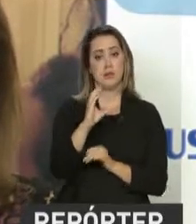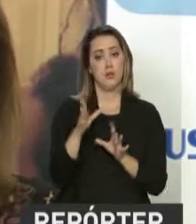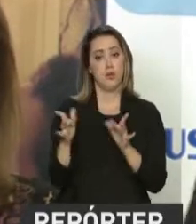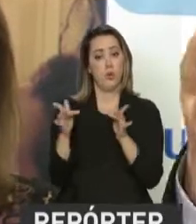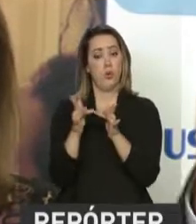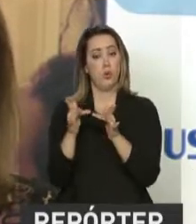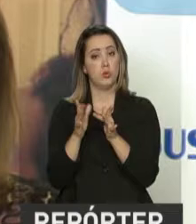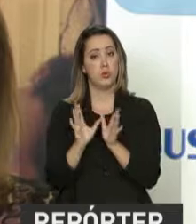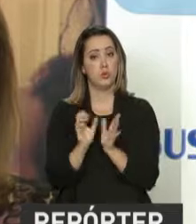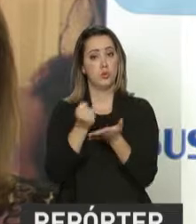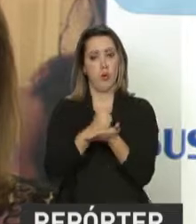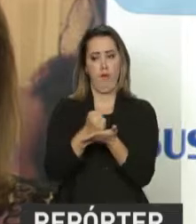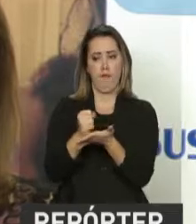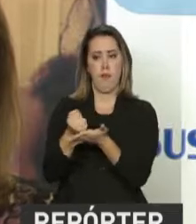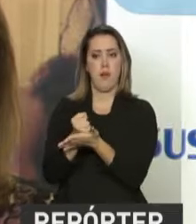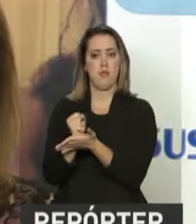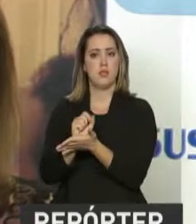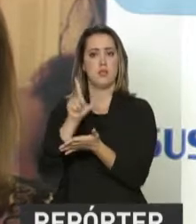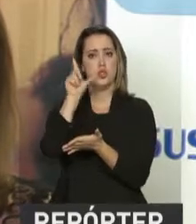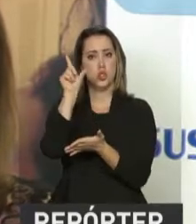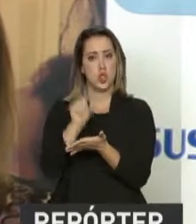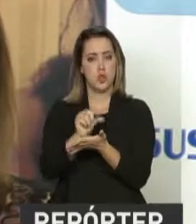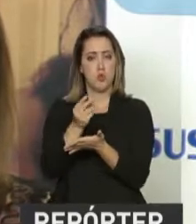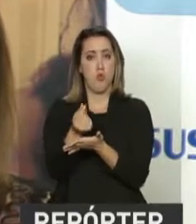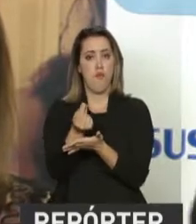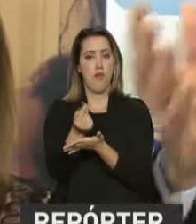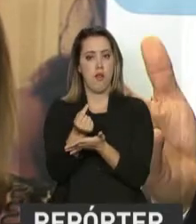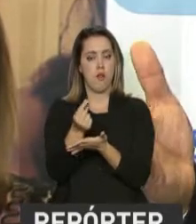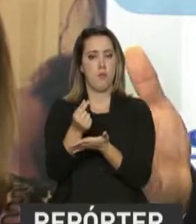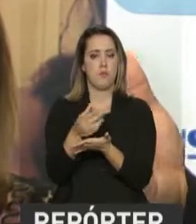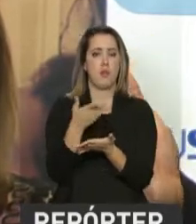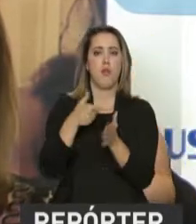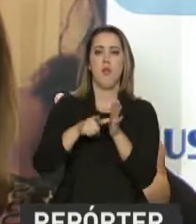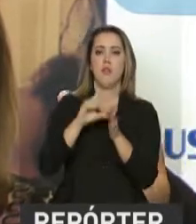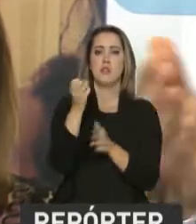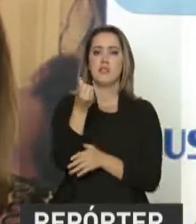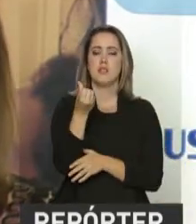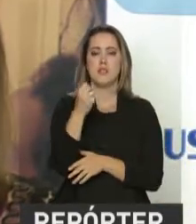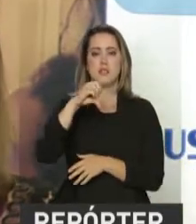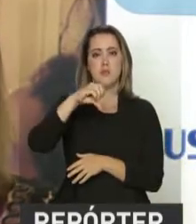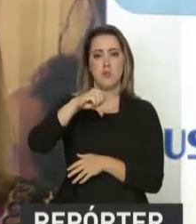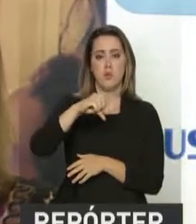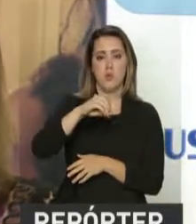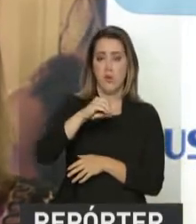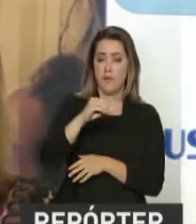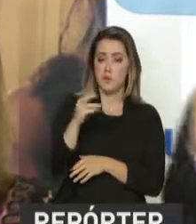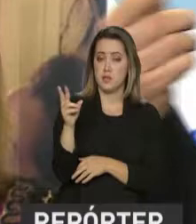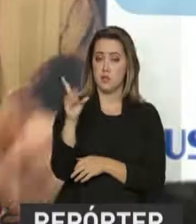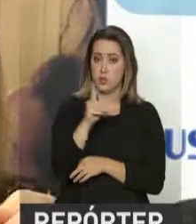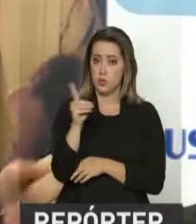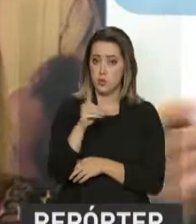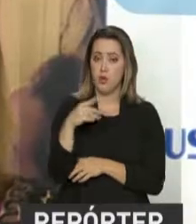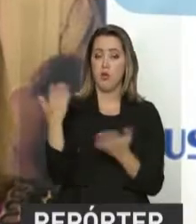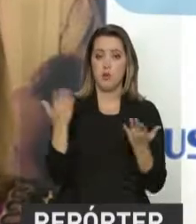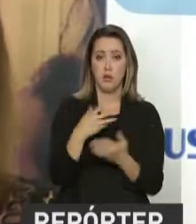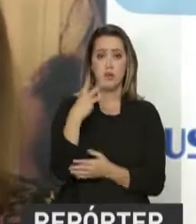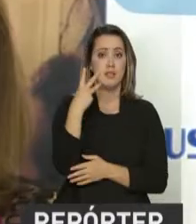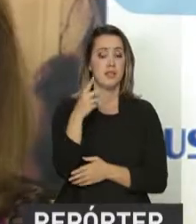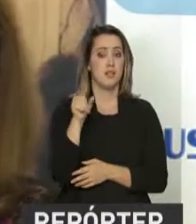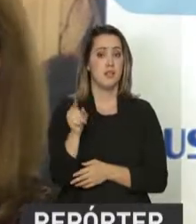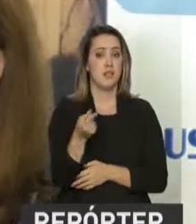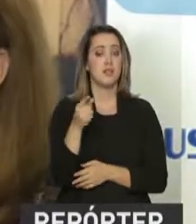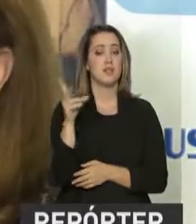que reduziu os preços do tratamento e seis mil e 900 dólares para três mil dólares vamos avançar nessa redução